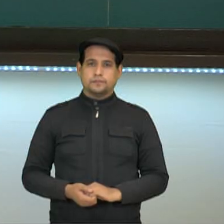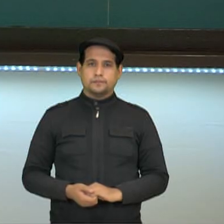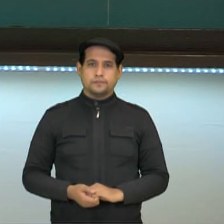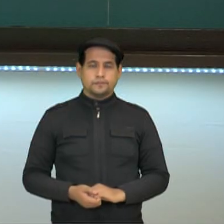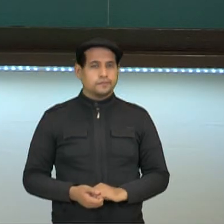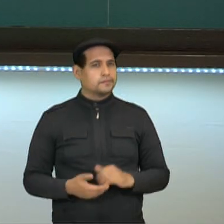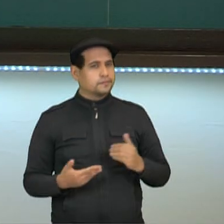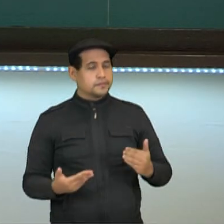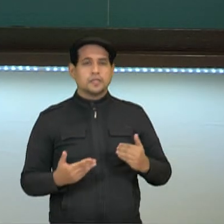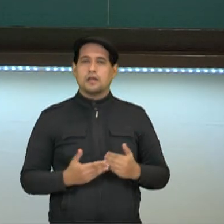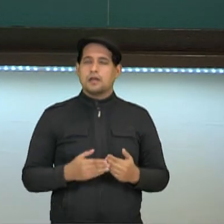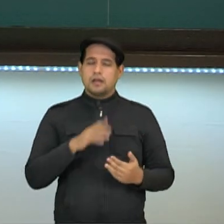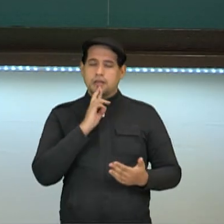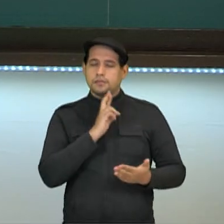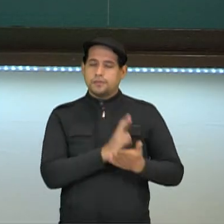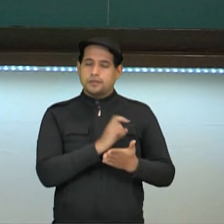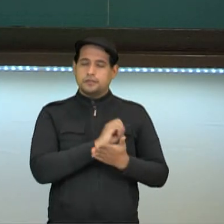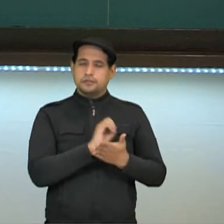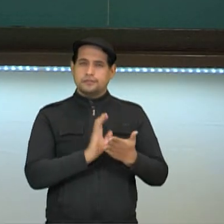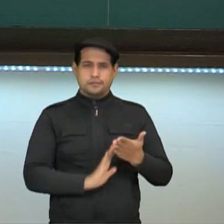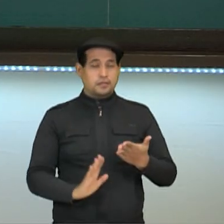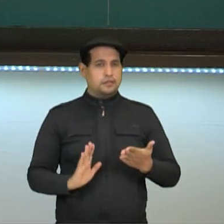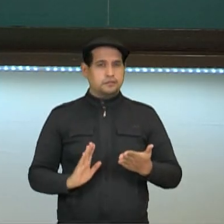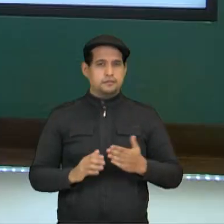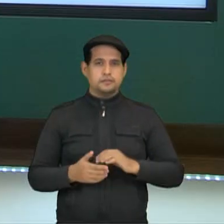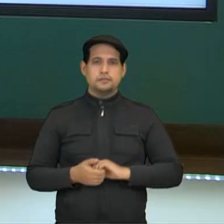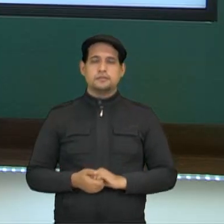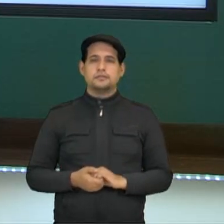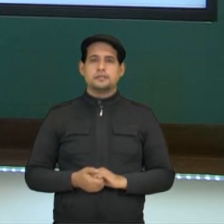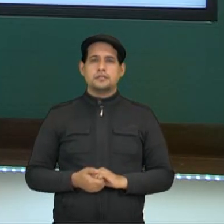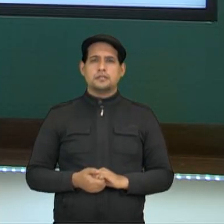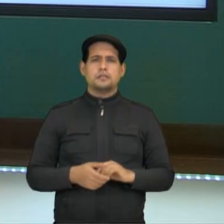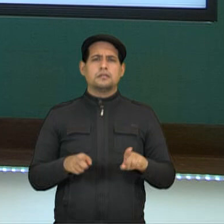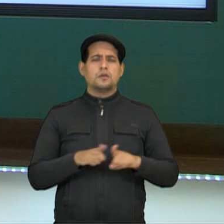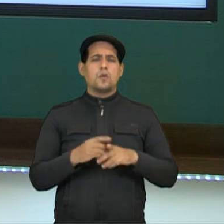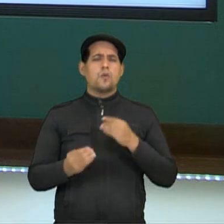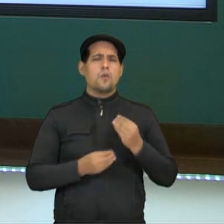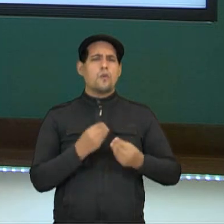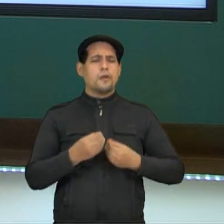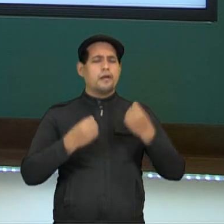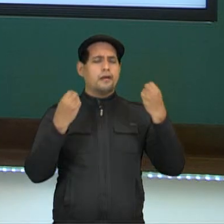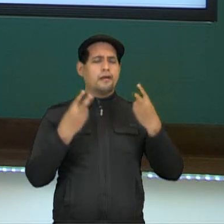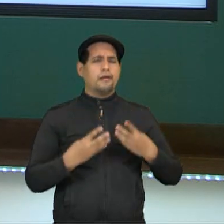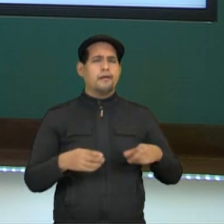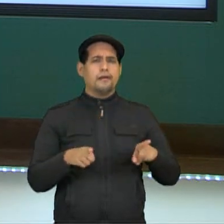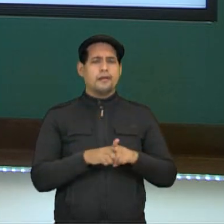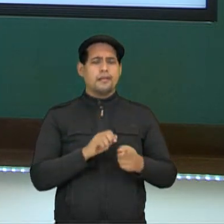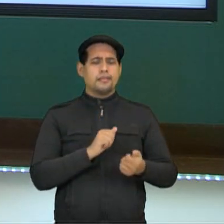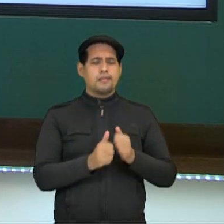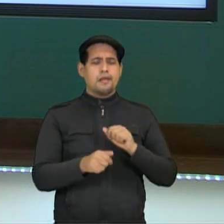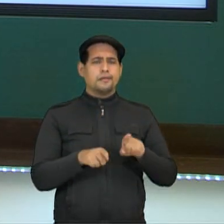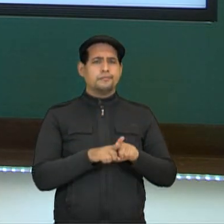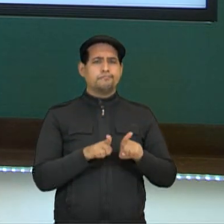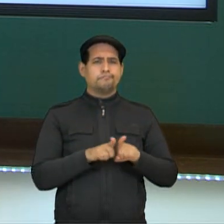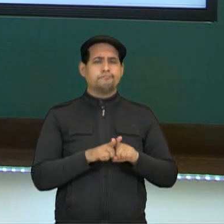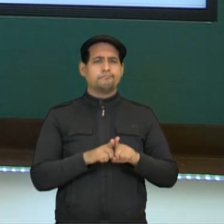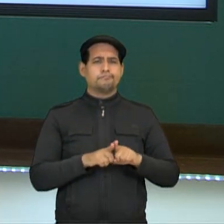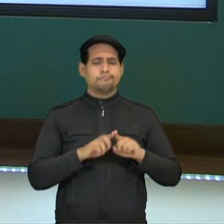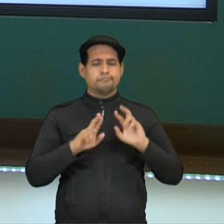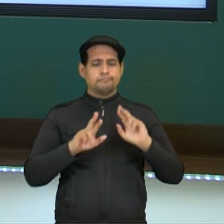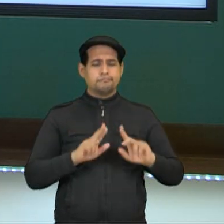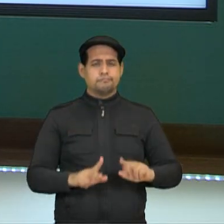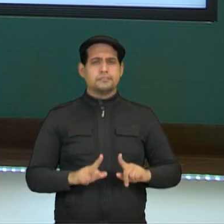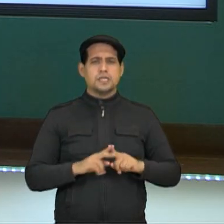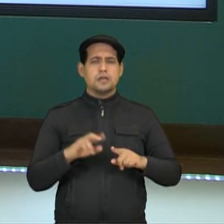Vamos ver a resposta da nossa atividade, então? Como que você explicaria, essa adaptação dos insetos em relação